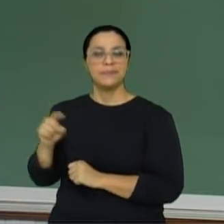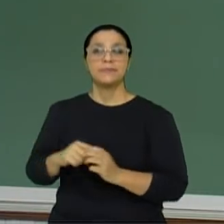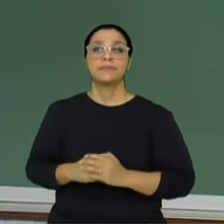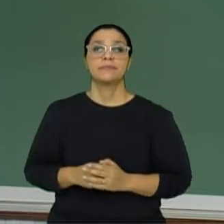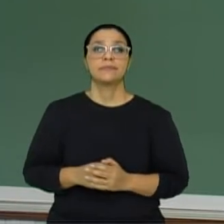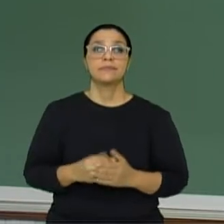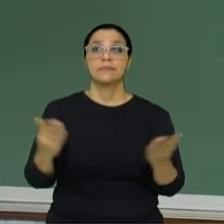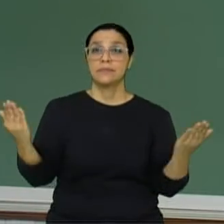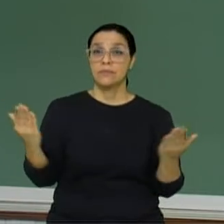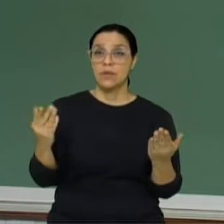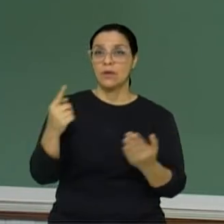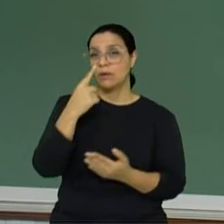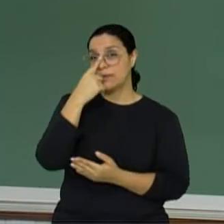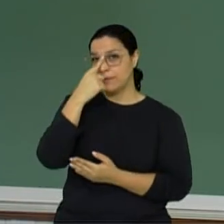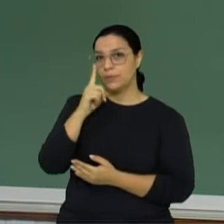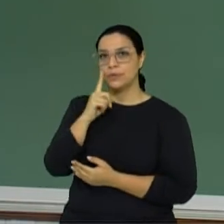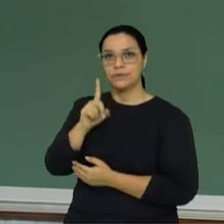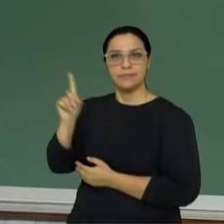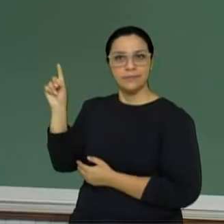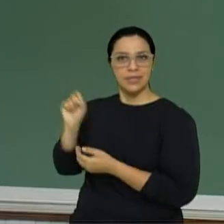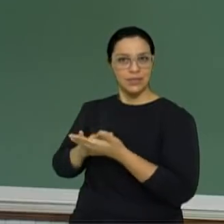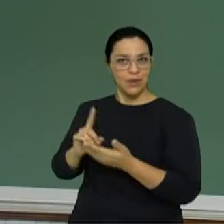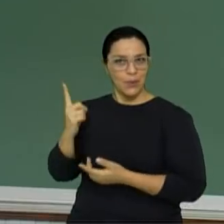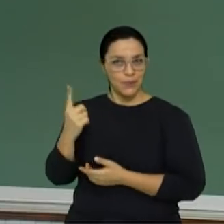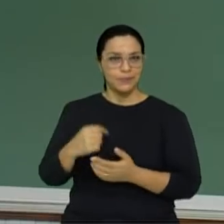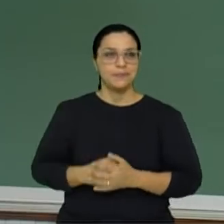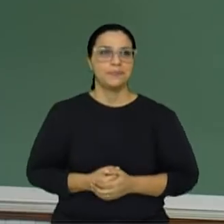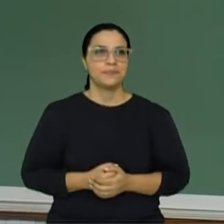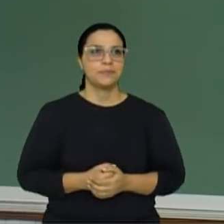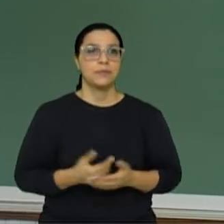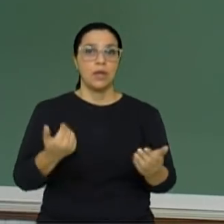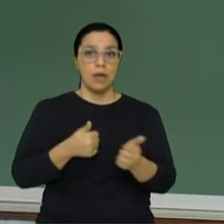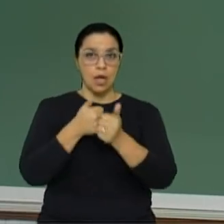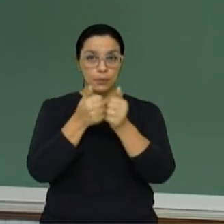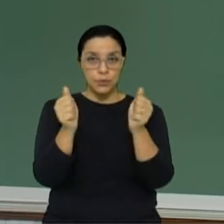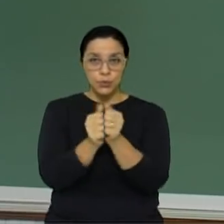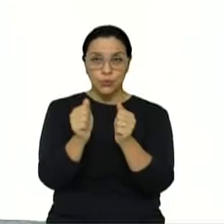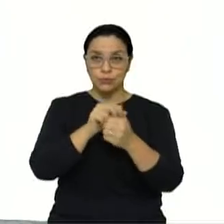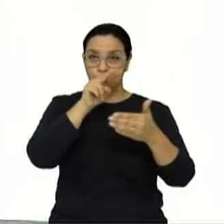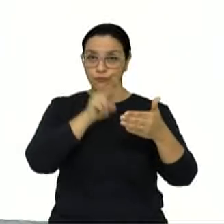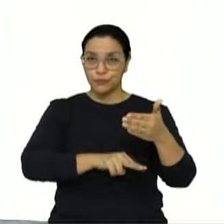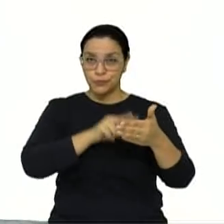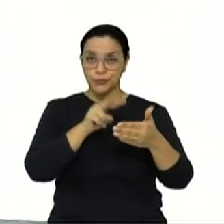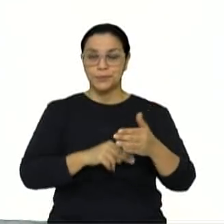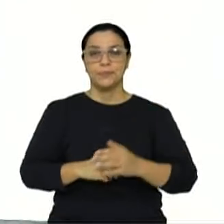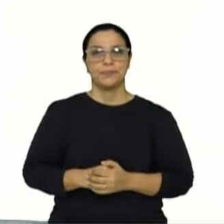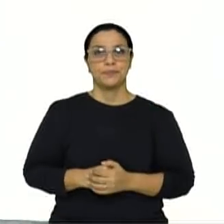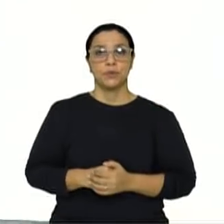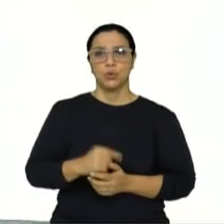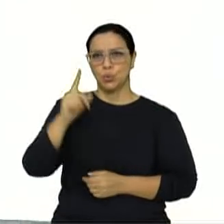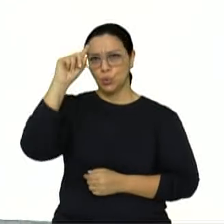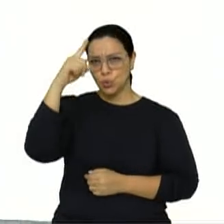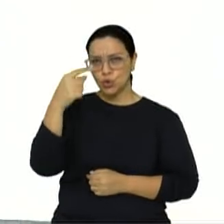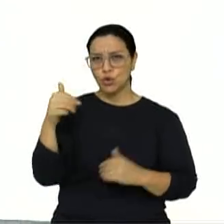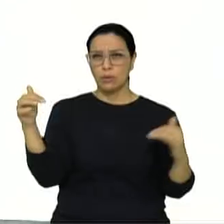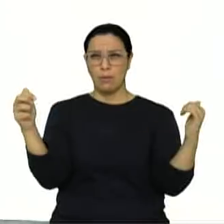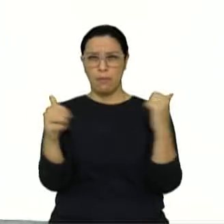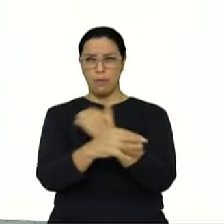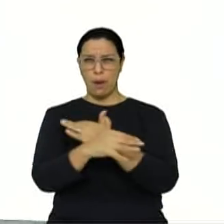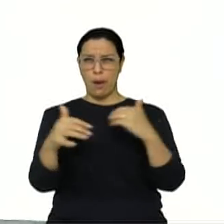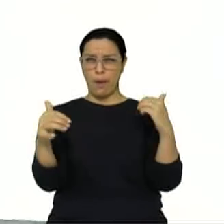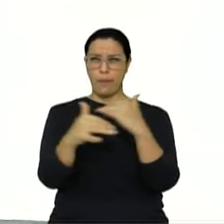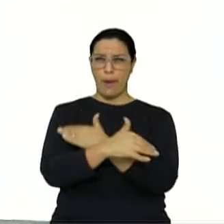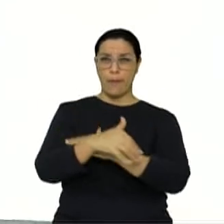isto, vamos ao primeiro exercício. Acompanhe comigo na leitura. Está lá assim, num dia de tráfego